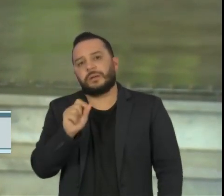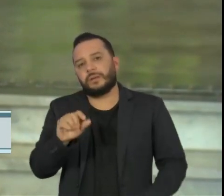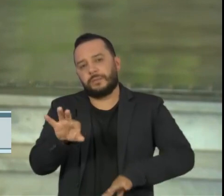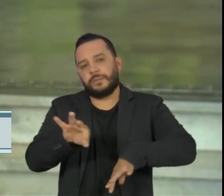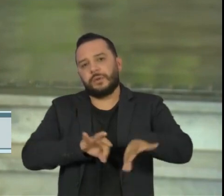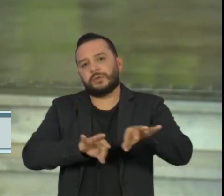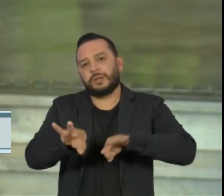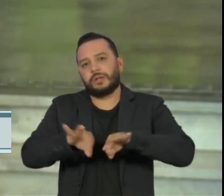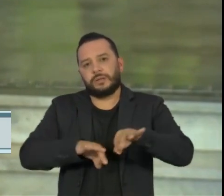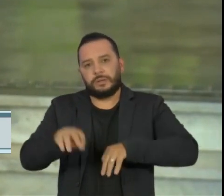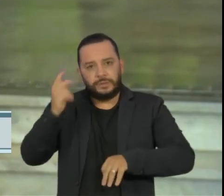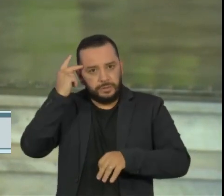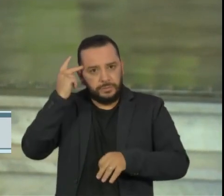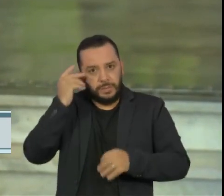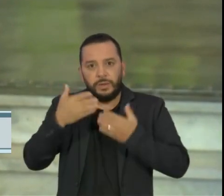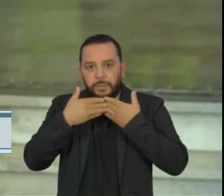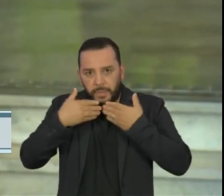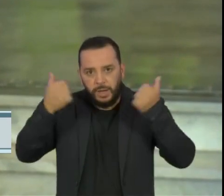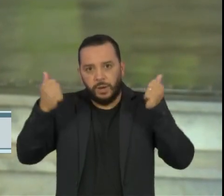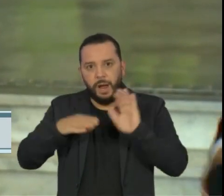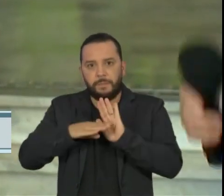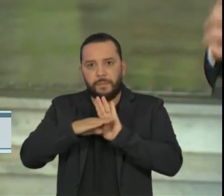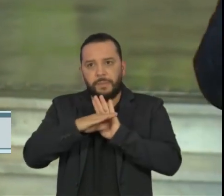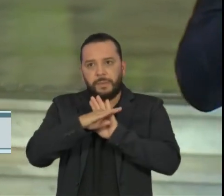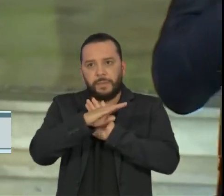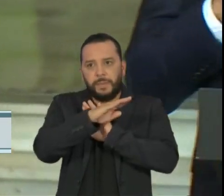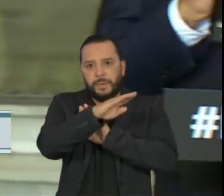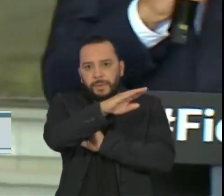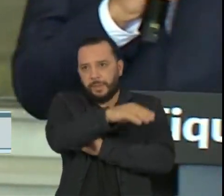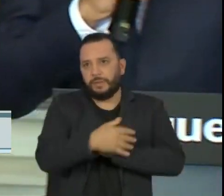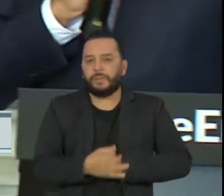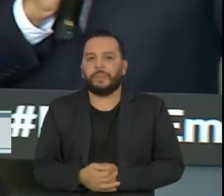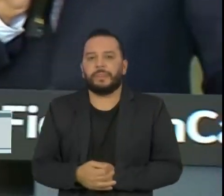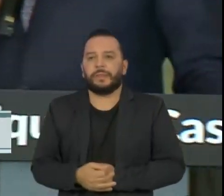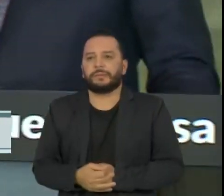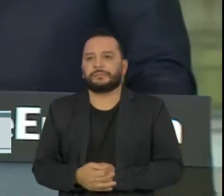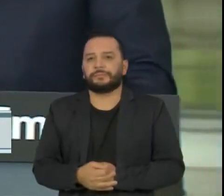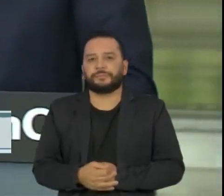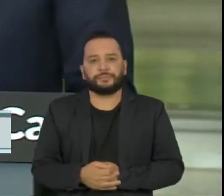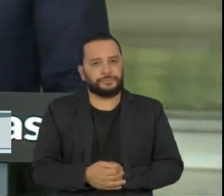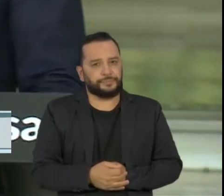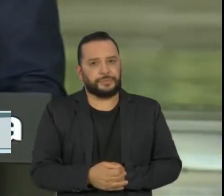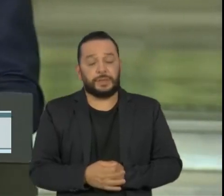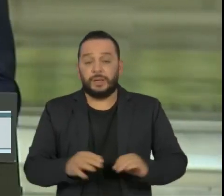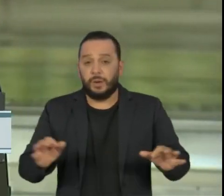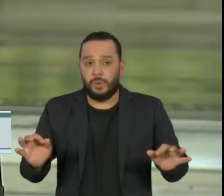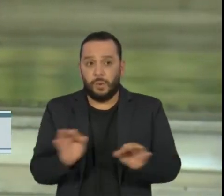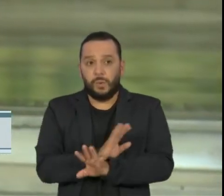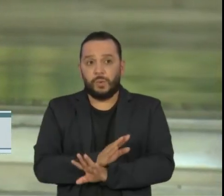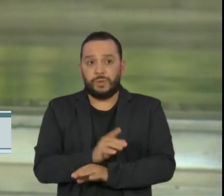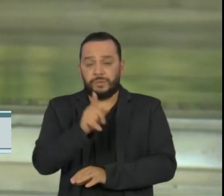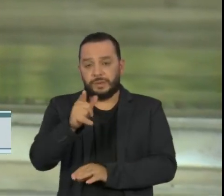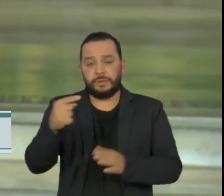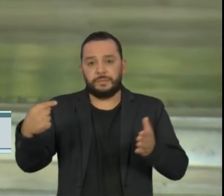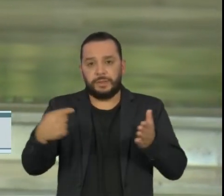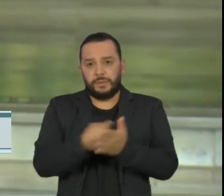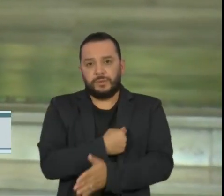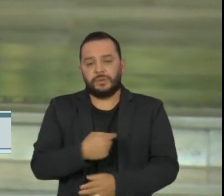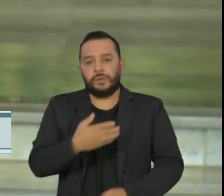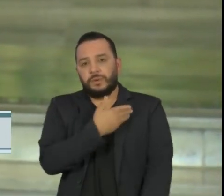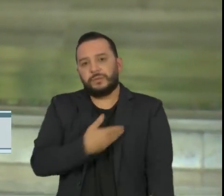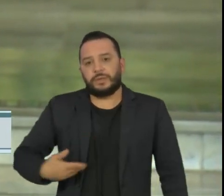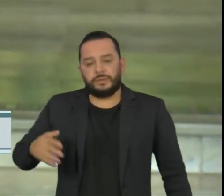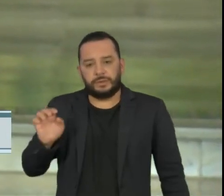que só melhore daqui para frente. Concluindo, Will, a sua boa pergunta, o governo do Estado de São